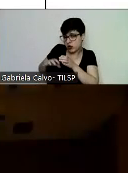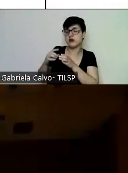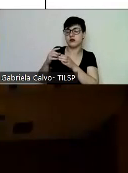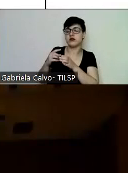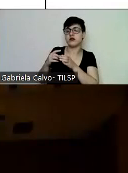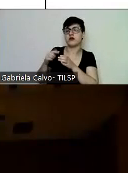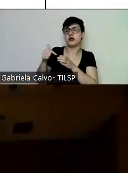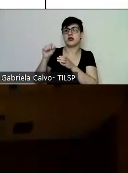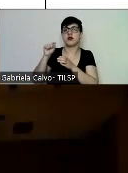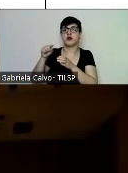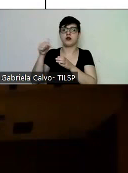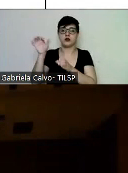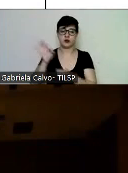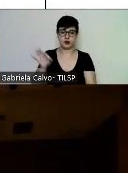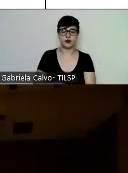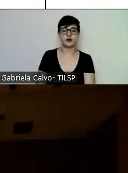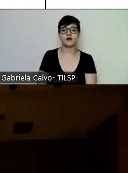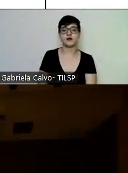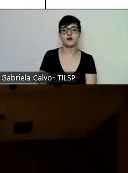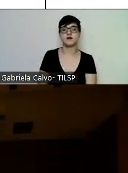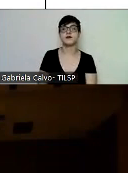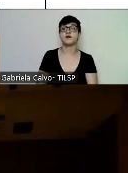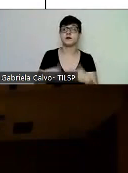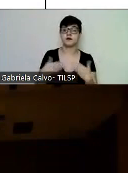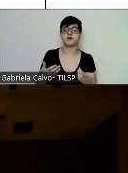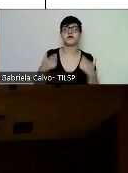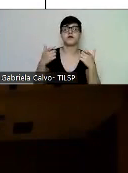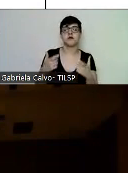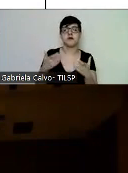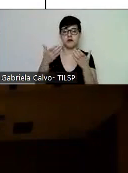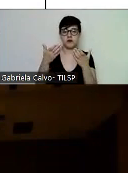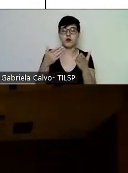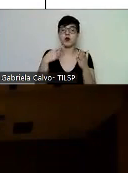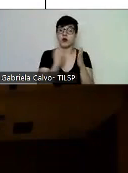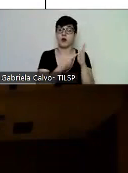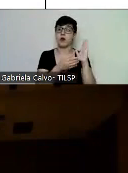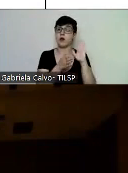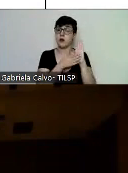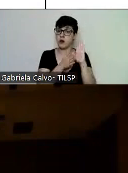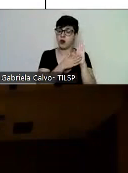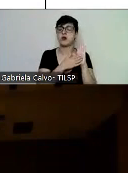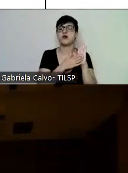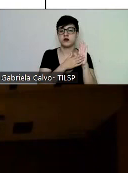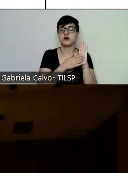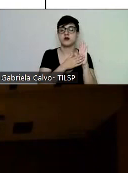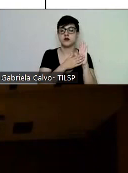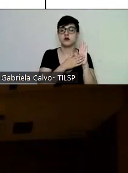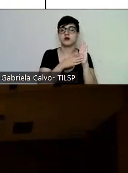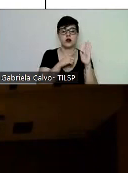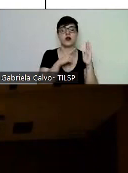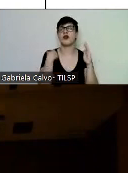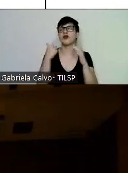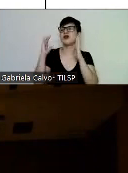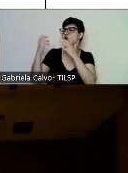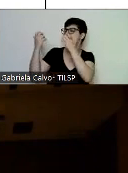e finalmente chegando em praga a nova definição proposta depois de todas essas etapas e algumas outras que eu não tô